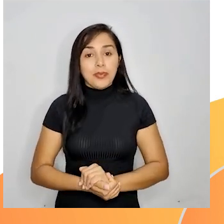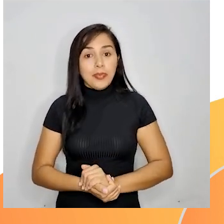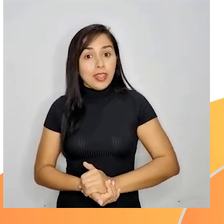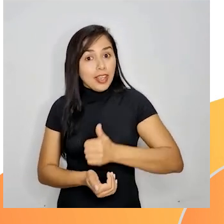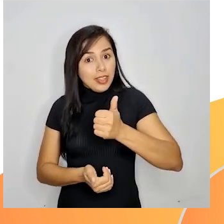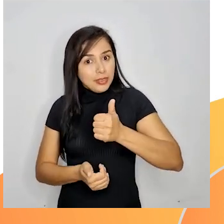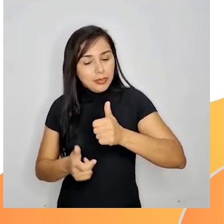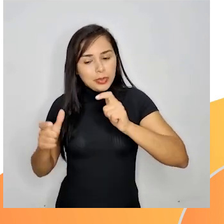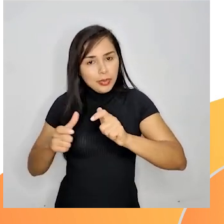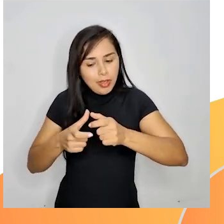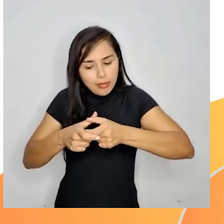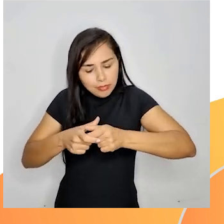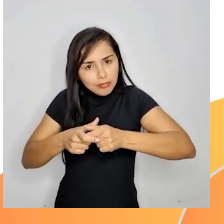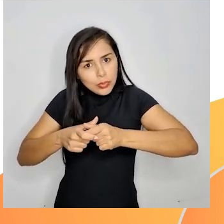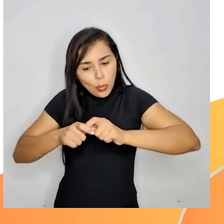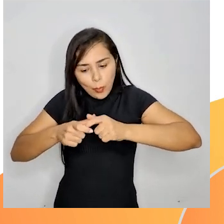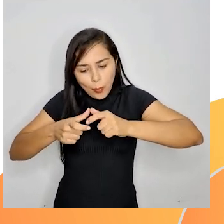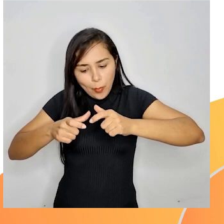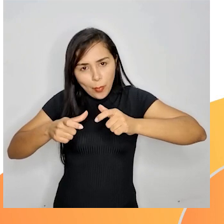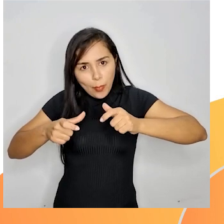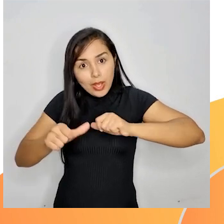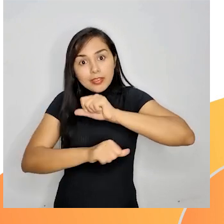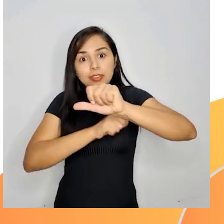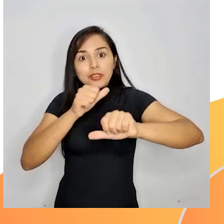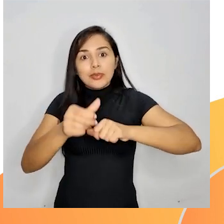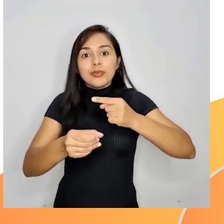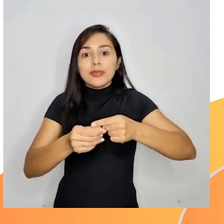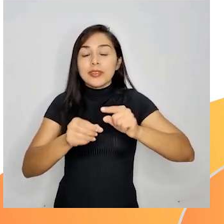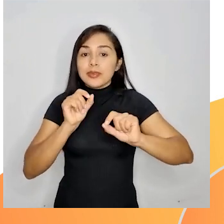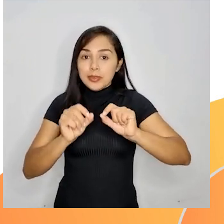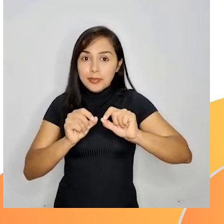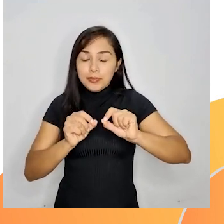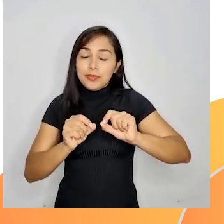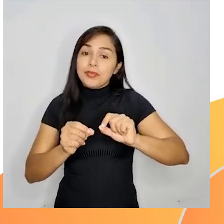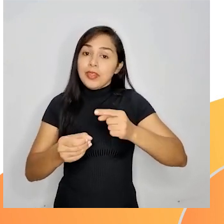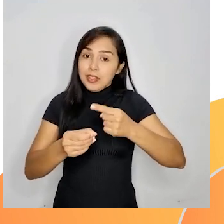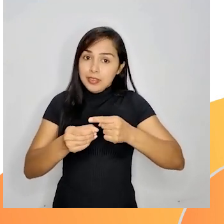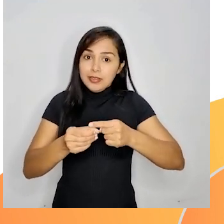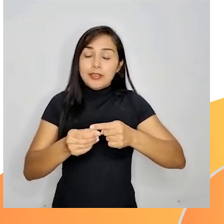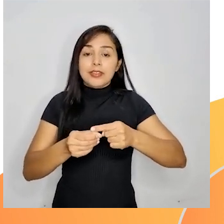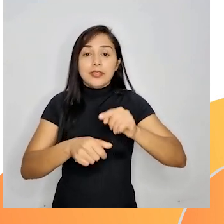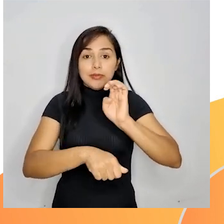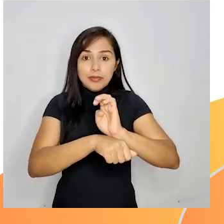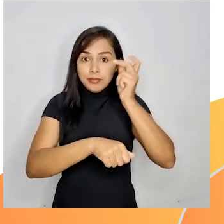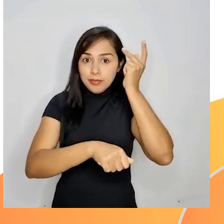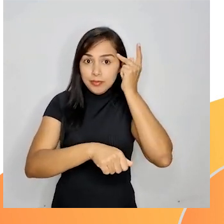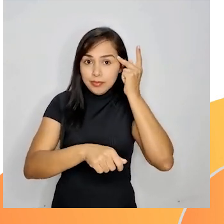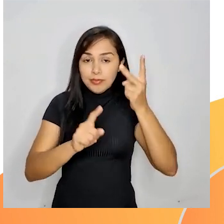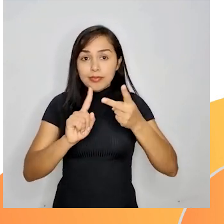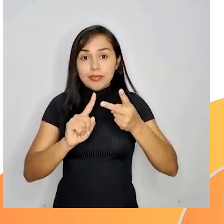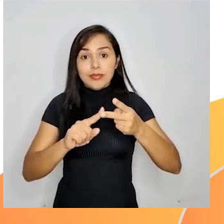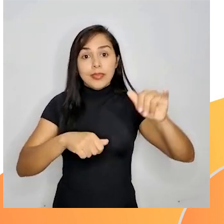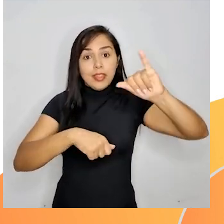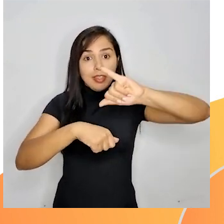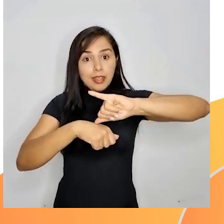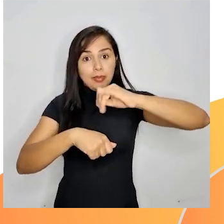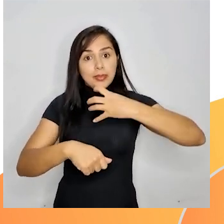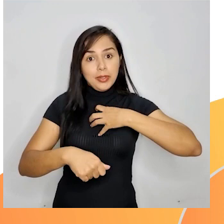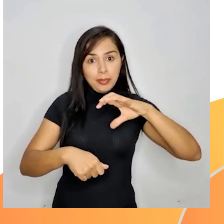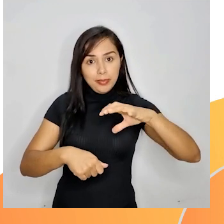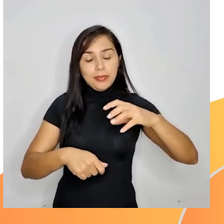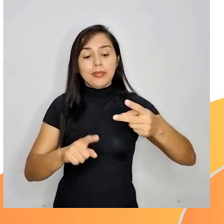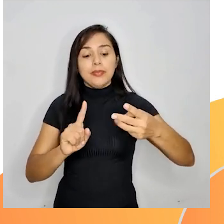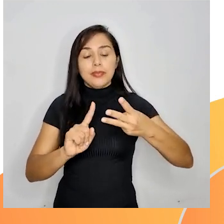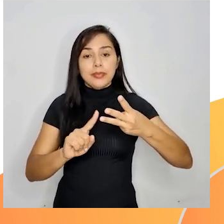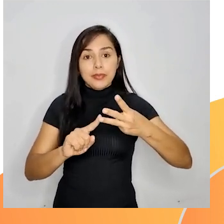cidades foram São Vicente, em São Paulo, Salvador, na Bahia, João Pessoa, na Paraíba e Belém, no